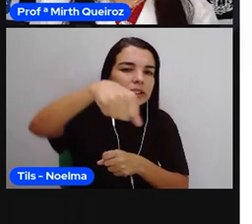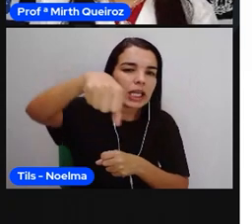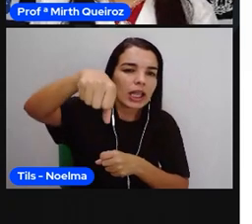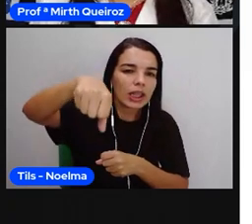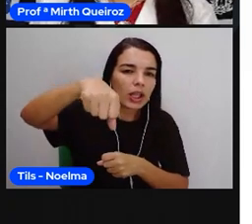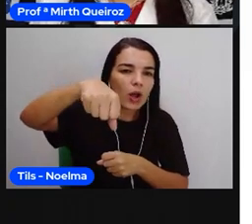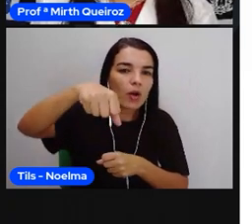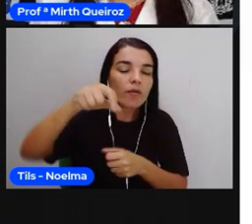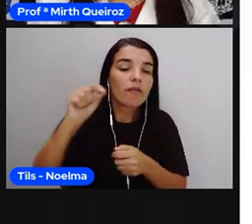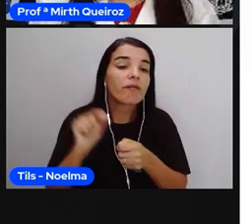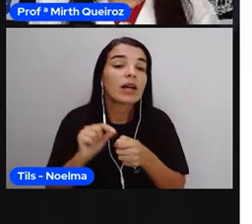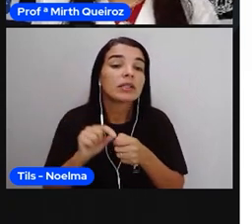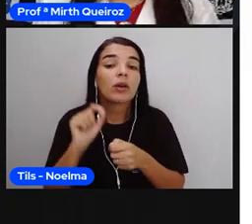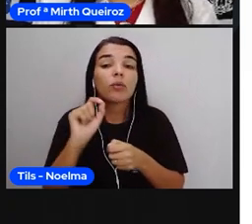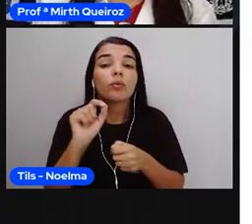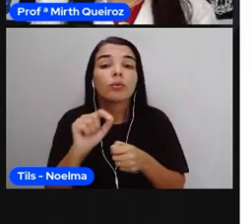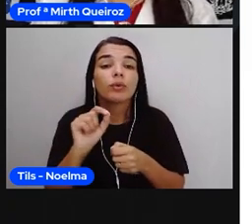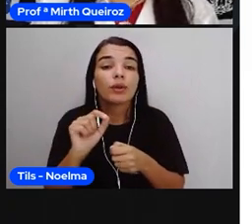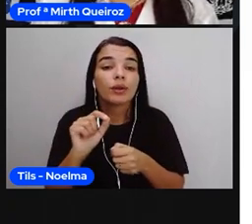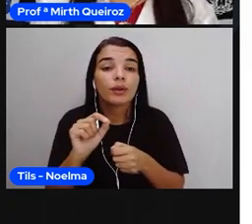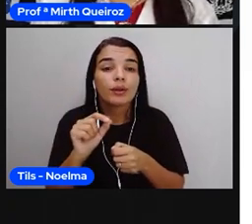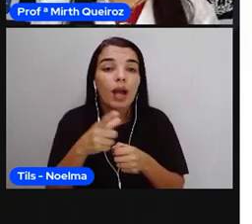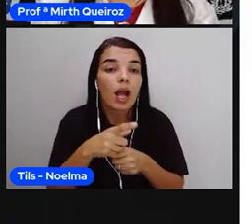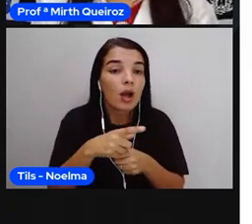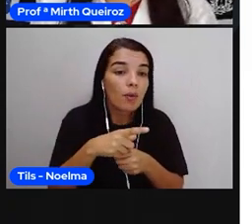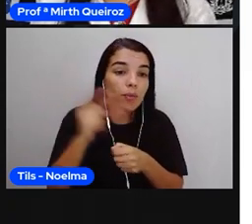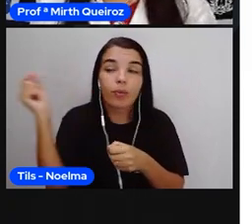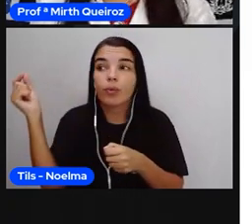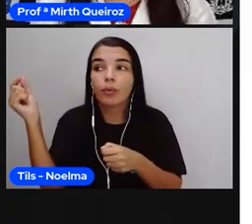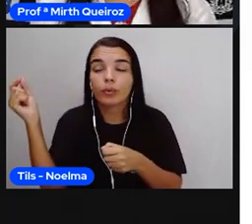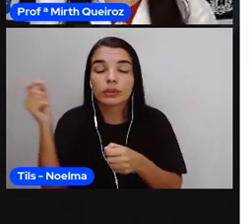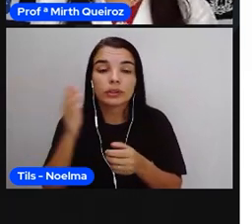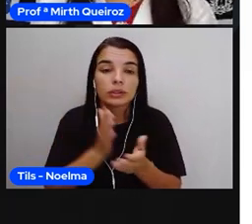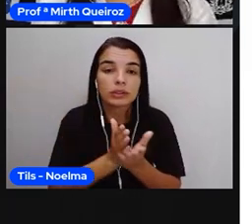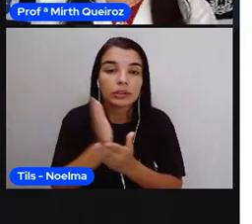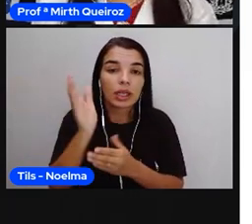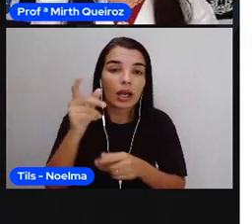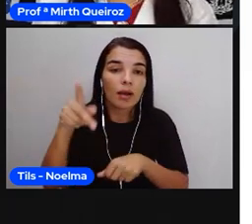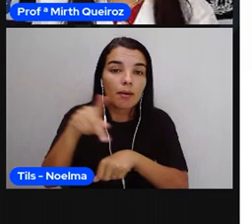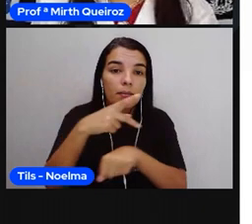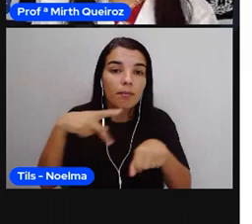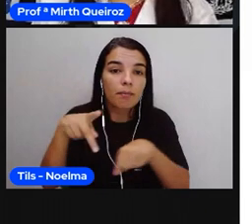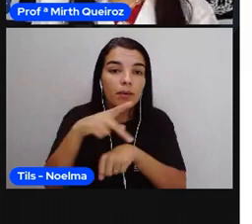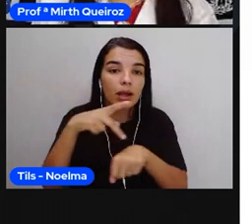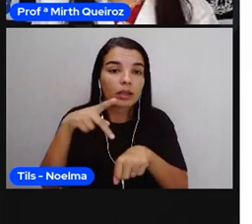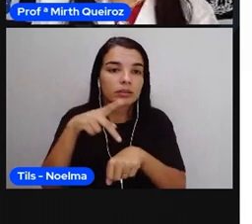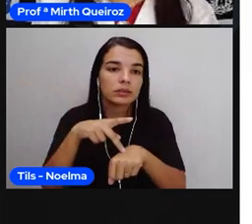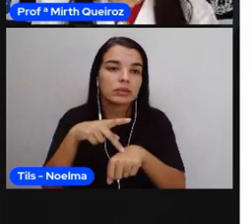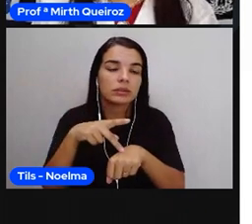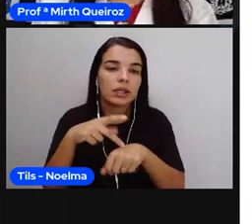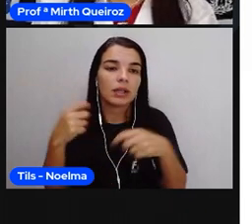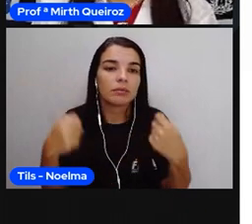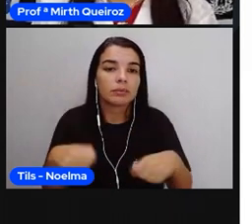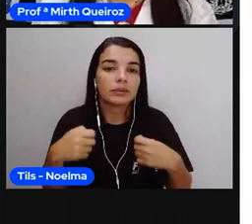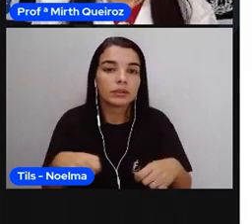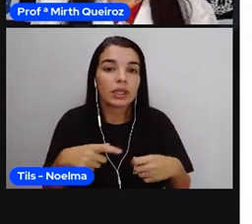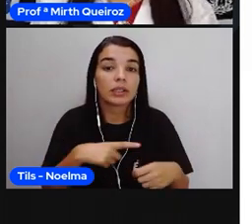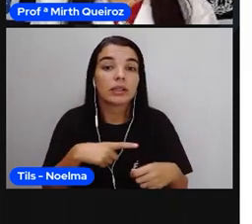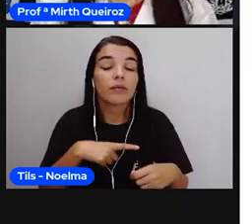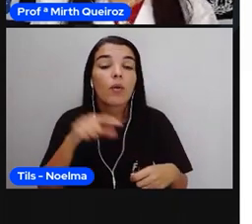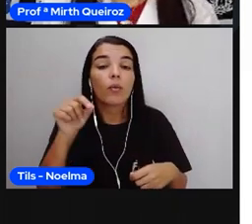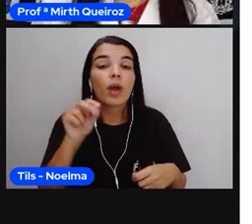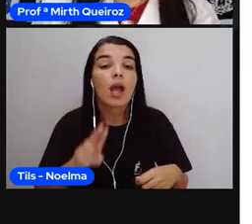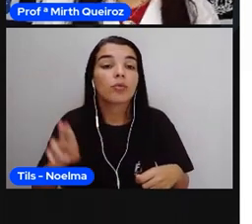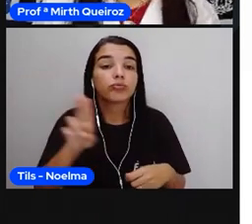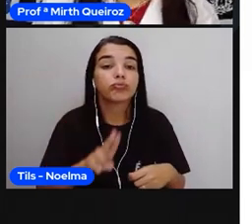eles pretendiam civilizar o país. E civilizar o país seria fazer com que as pessoas tivessem utilidade.